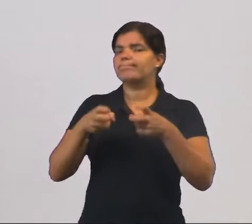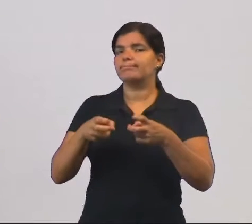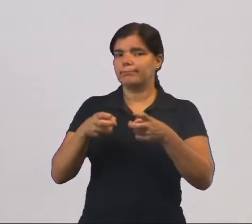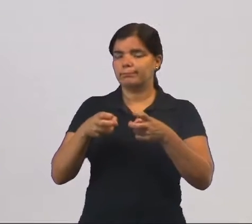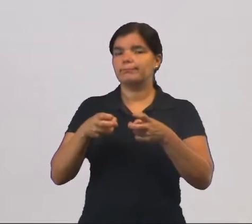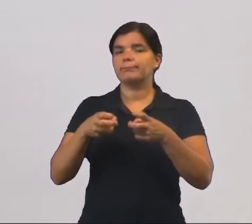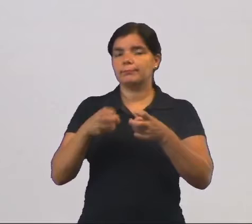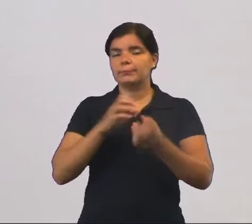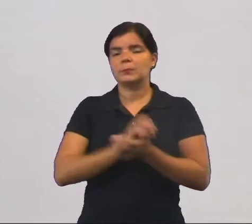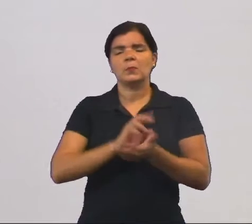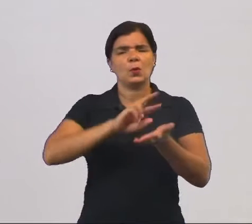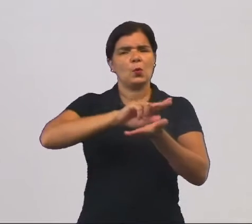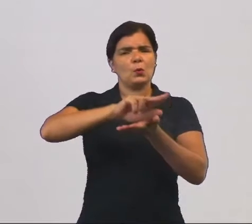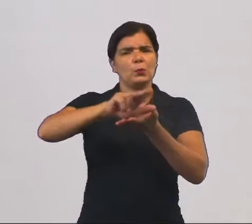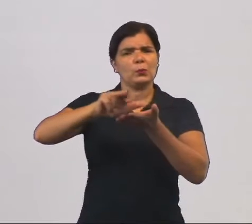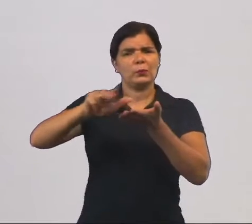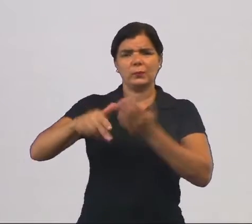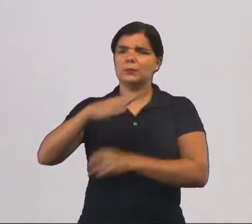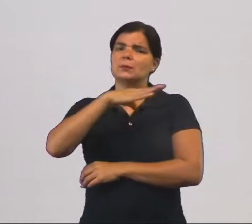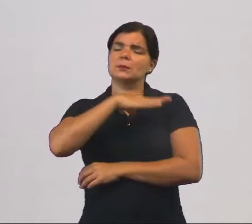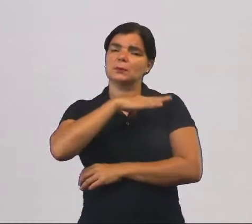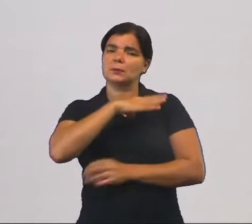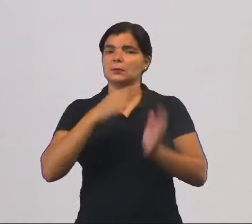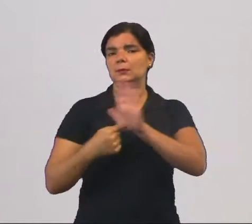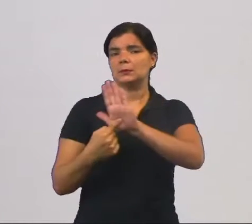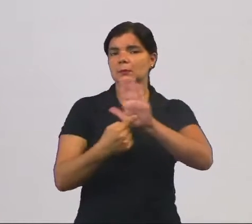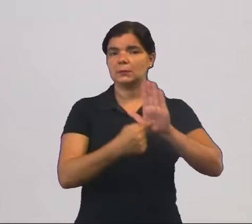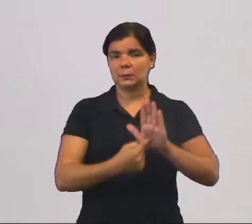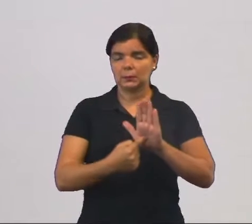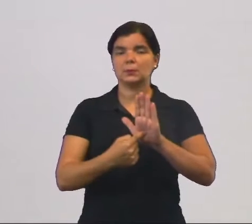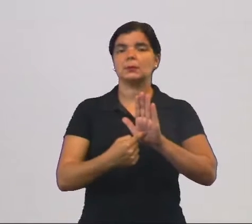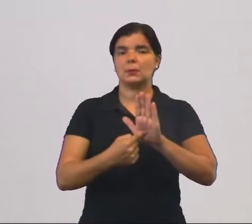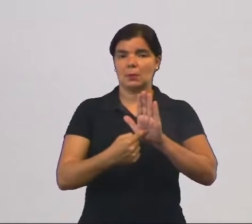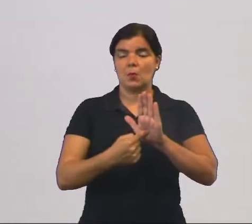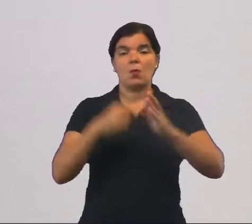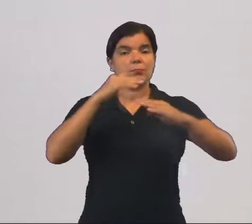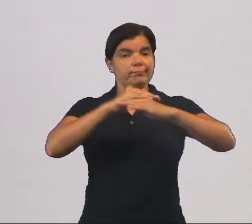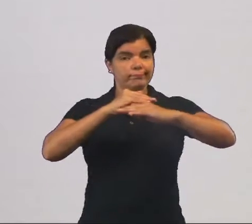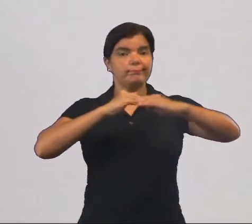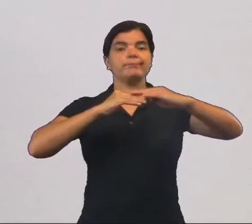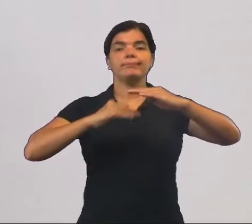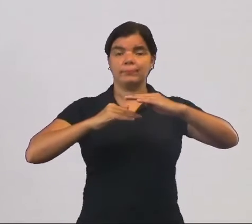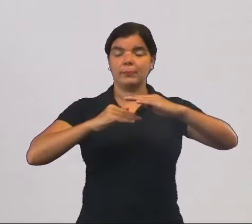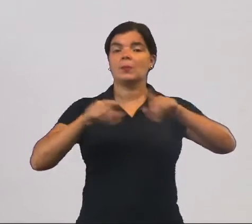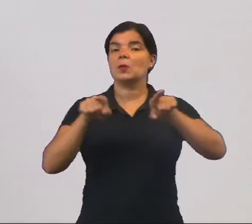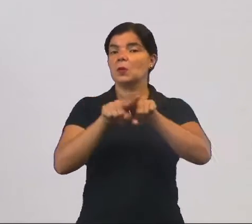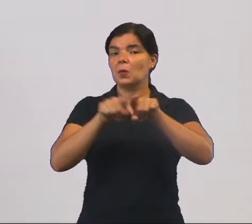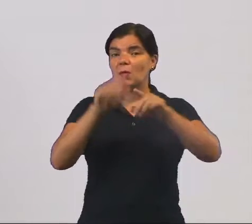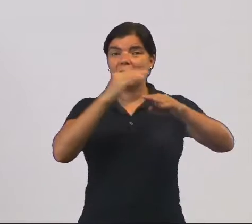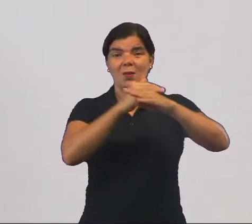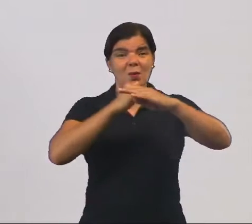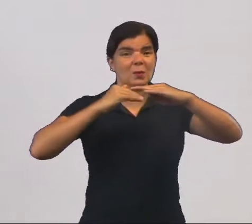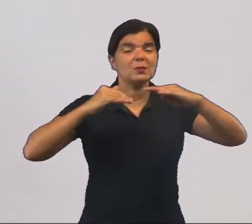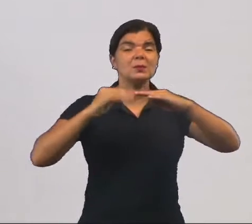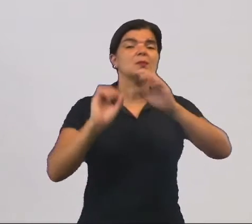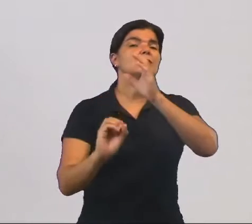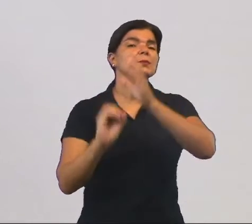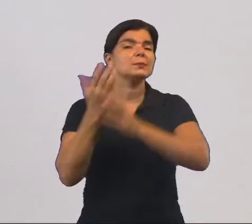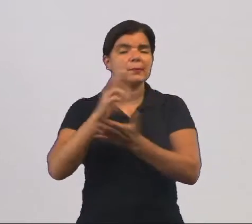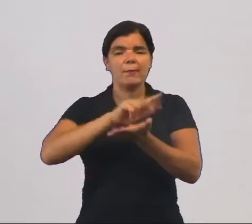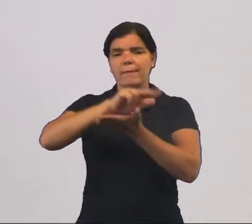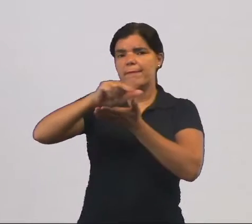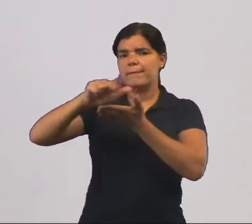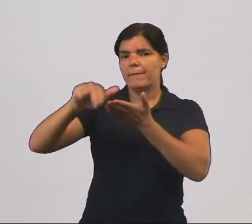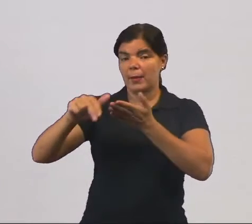uma infinidade de cidades que apresentam desigualdades. E as desigualdades, elas acontecem